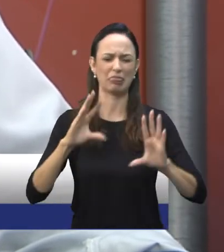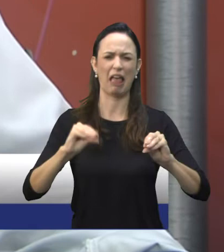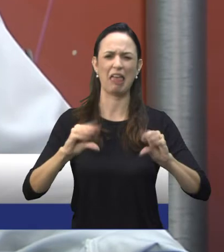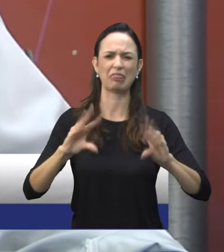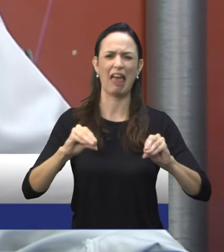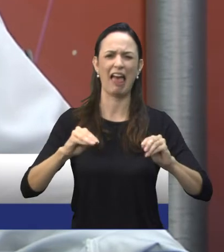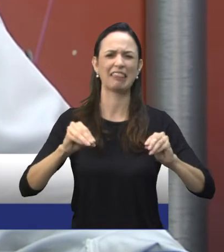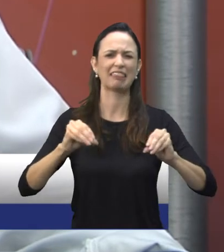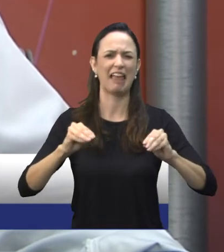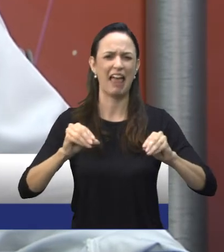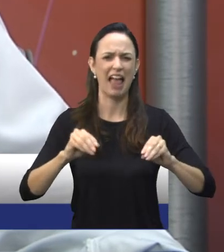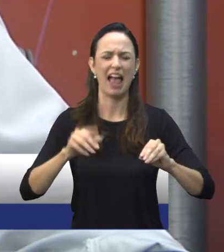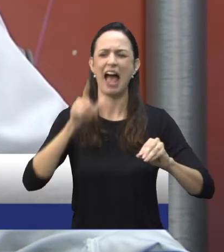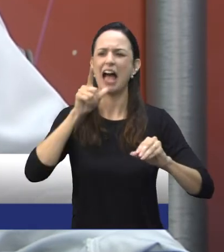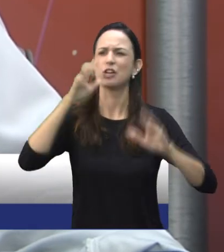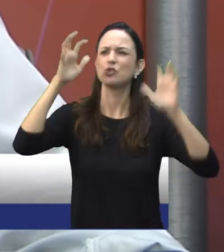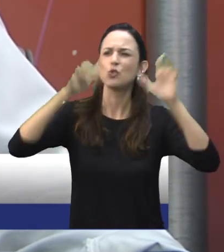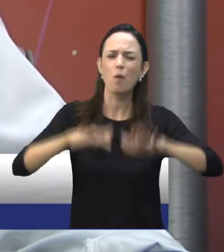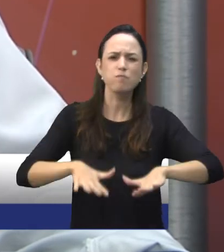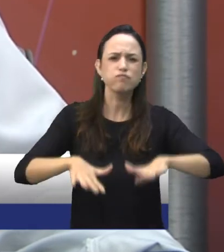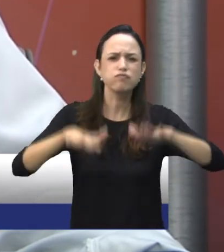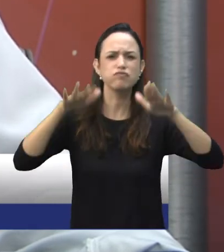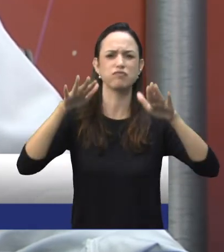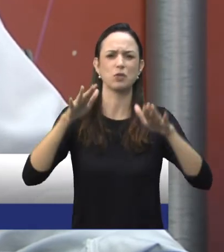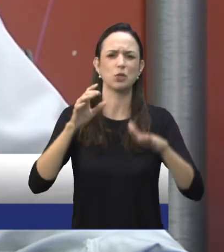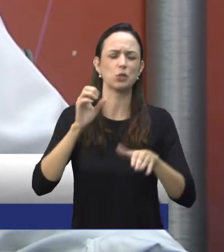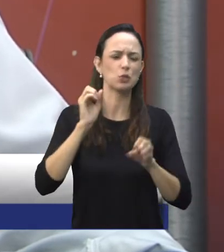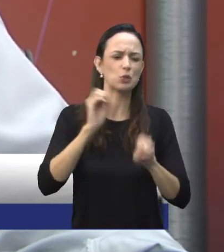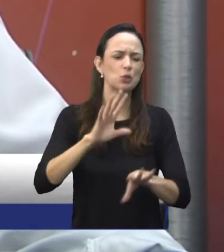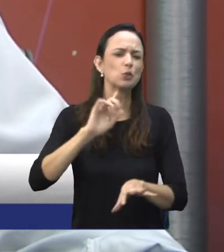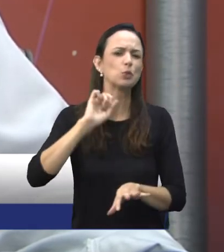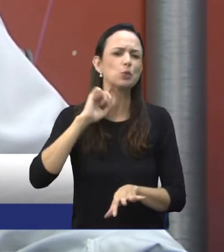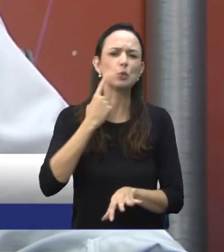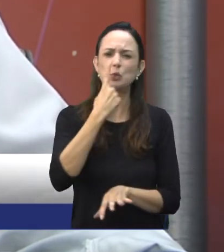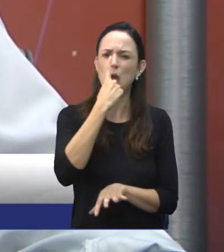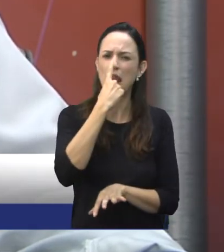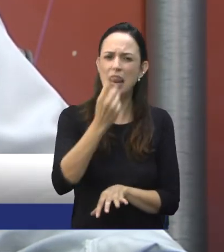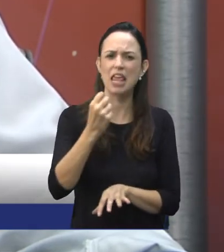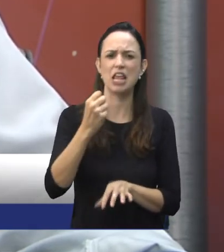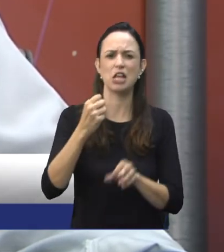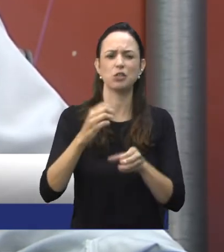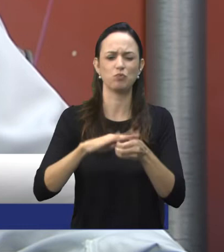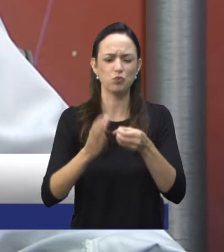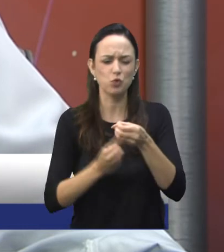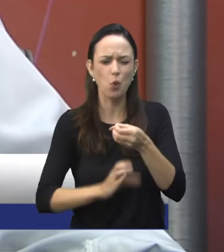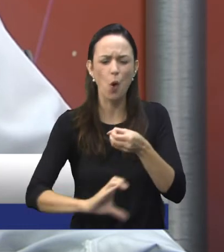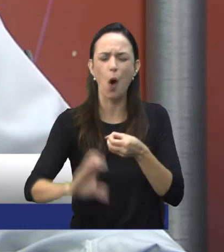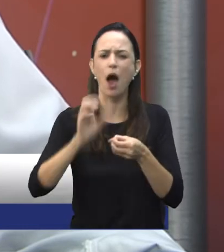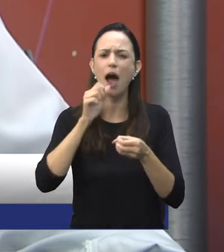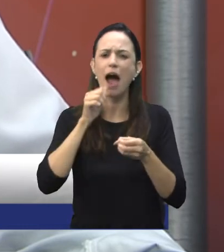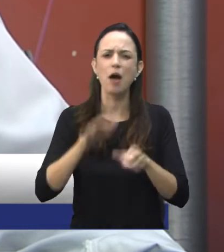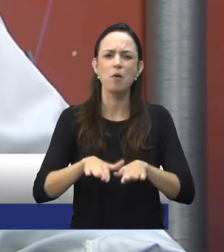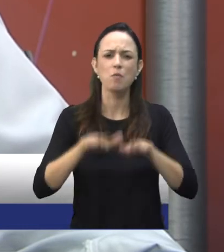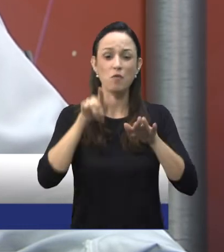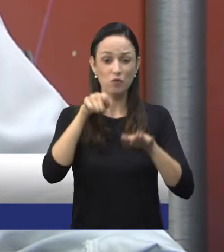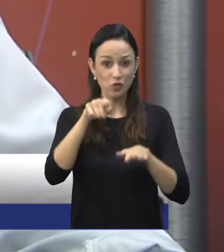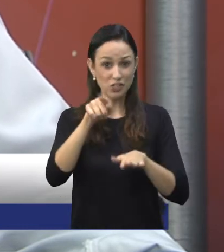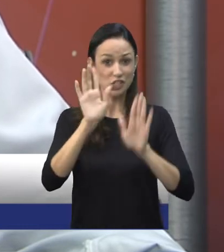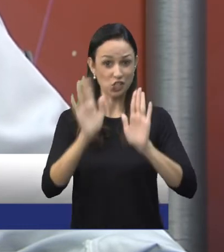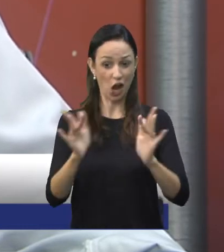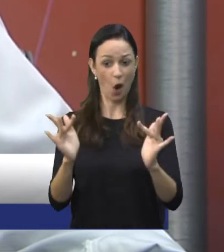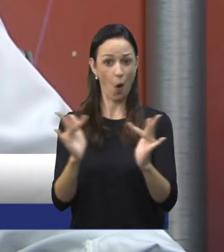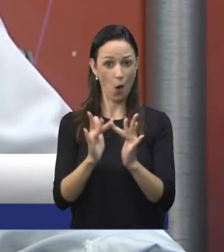enchente, restos de rescaldo, latrinas, água parada, não é uma indicação de tomar